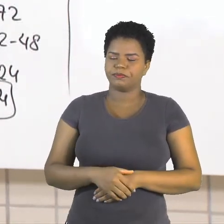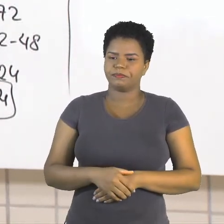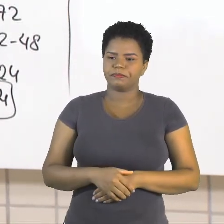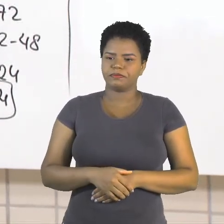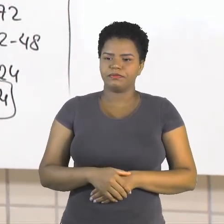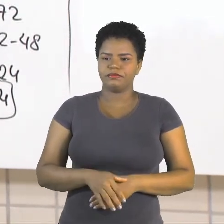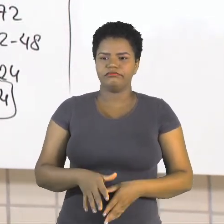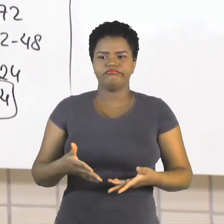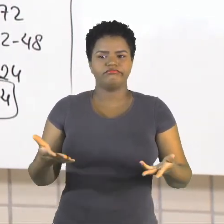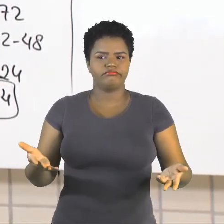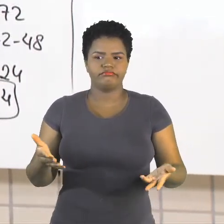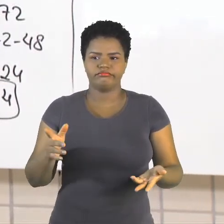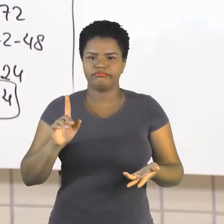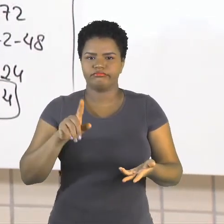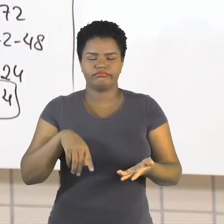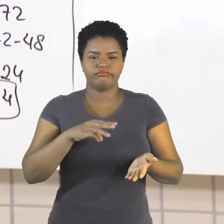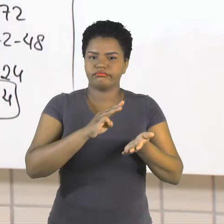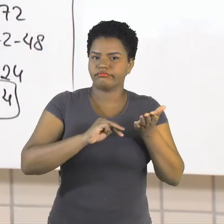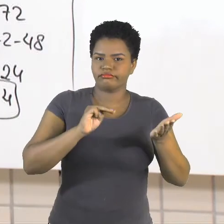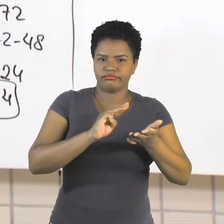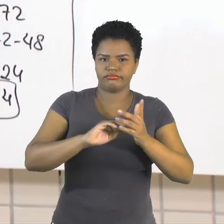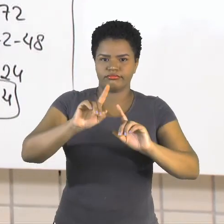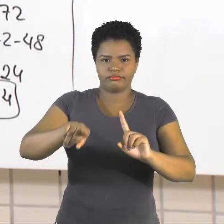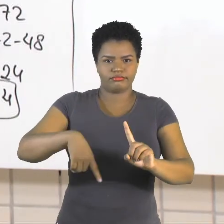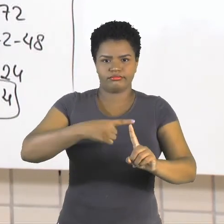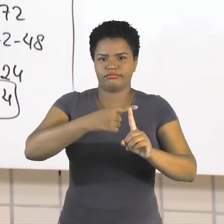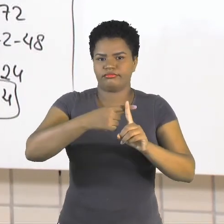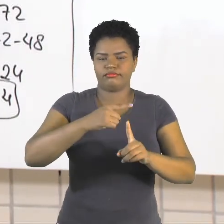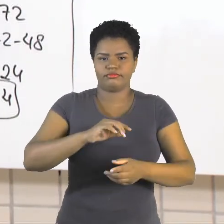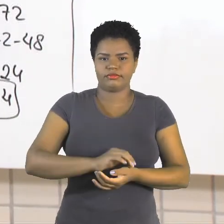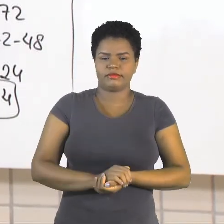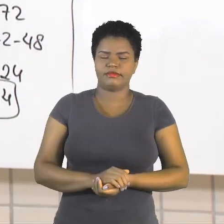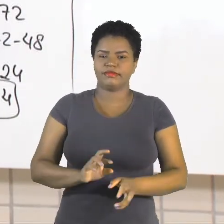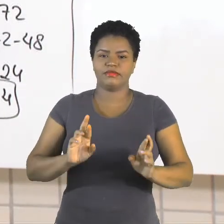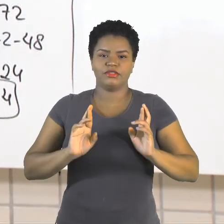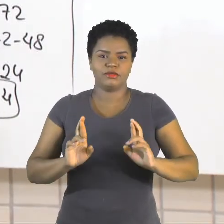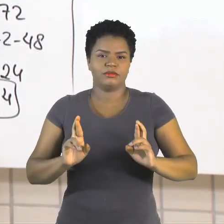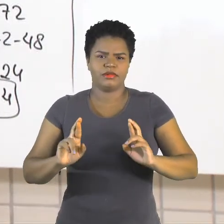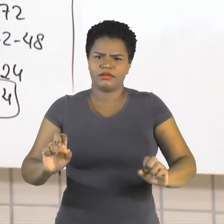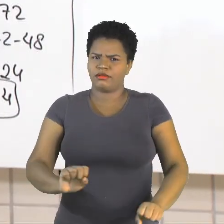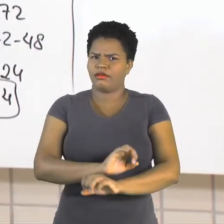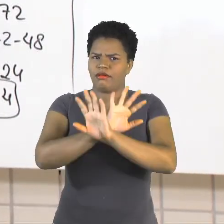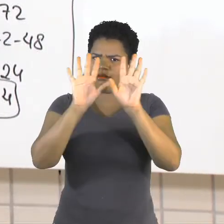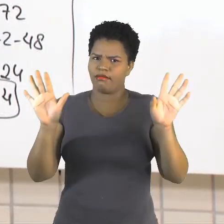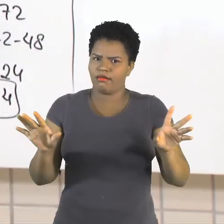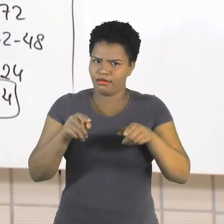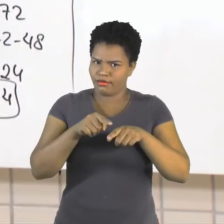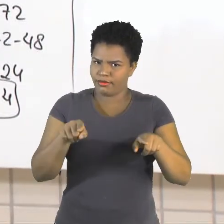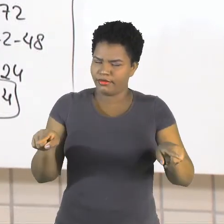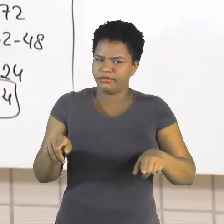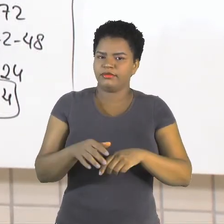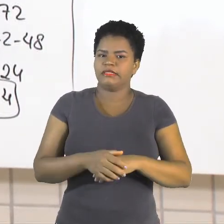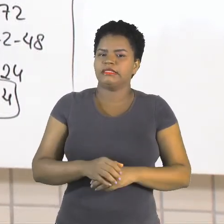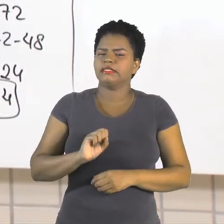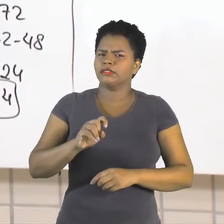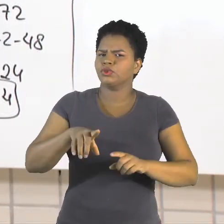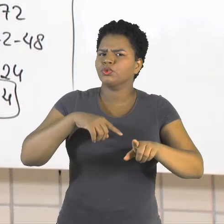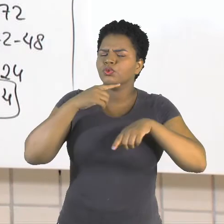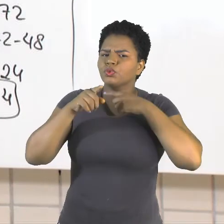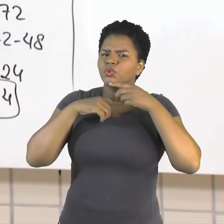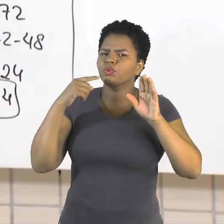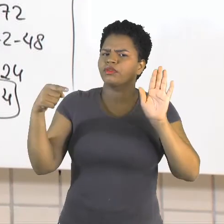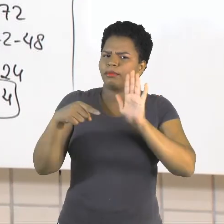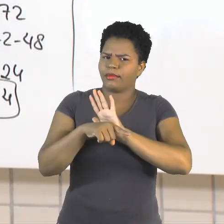esse foi o nosso método da adição. Eu espero que tenha ficado claro para vocês. Se ficou alguma dúvida,